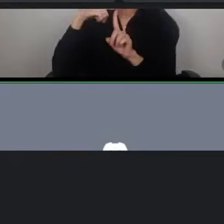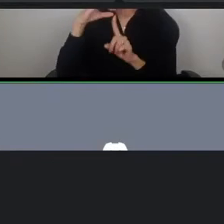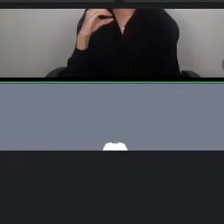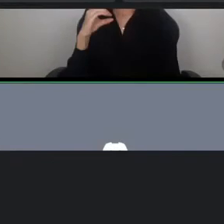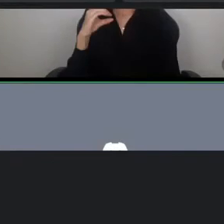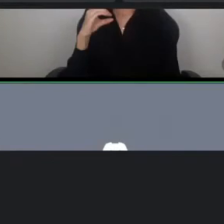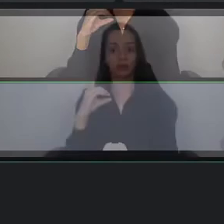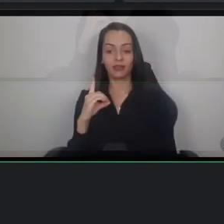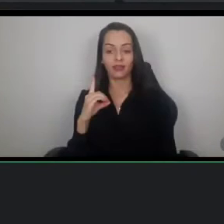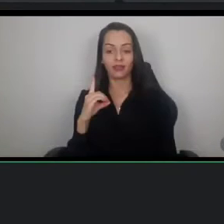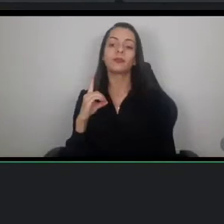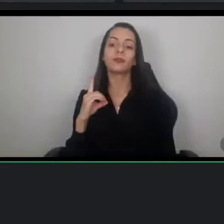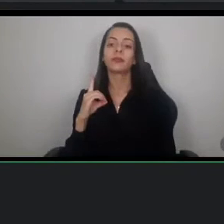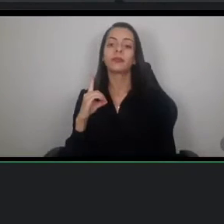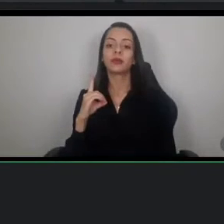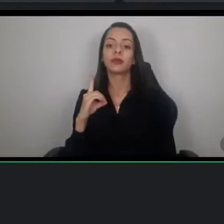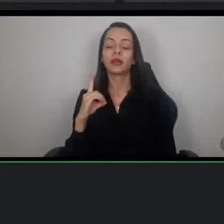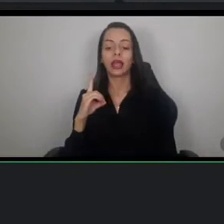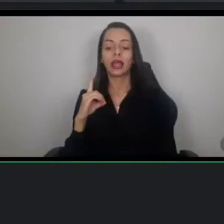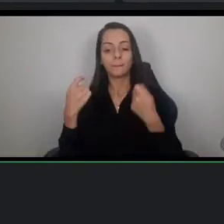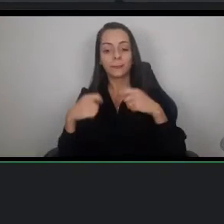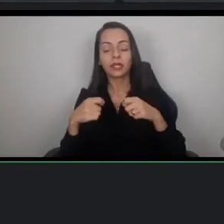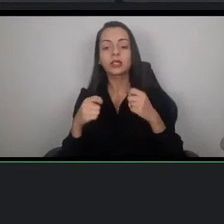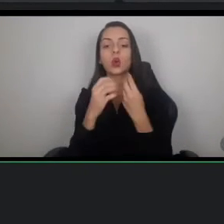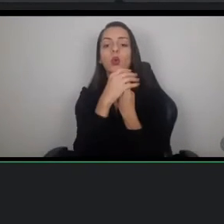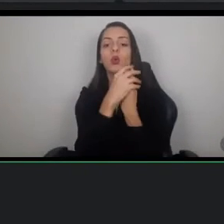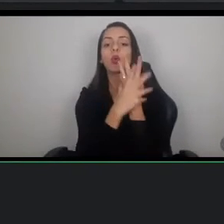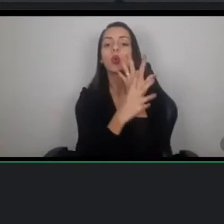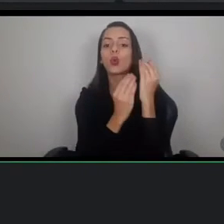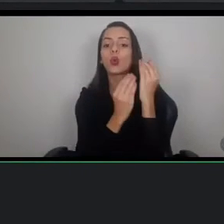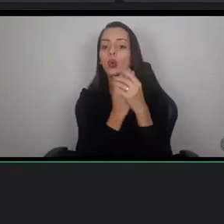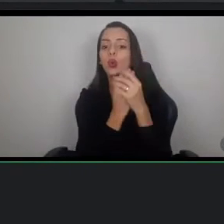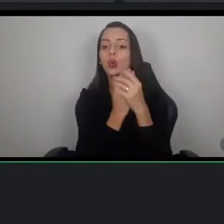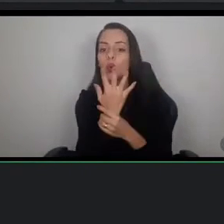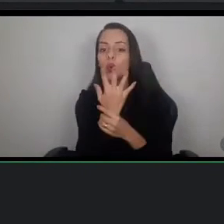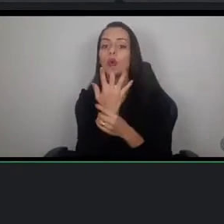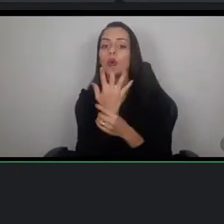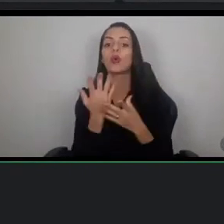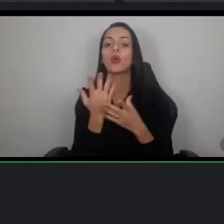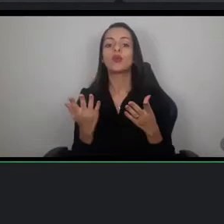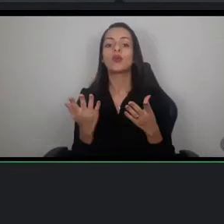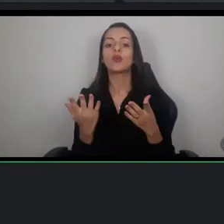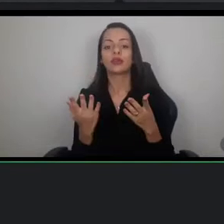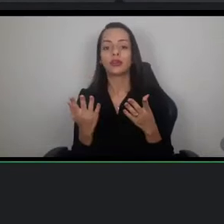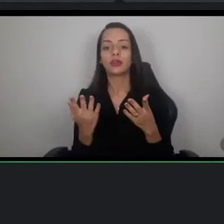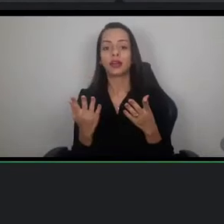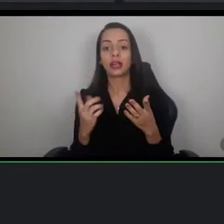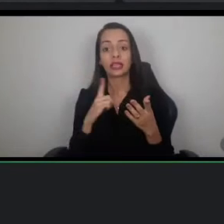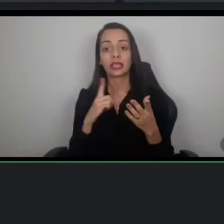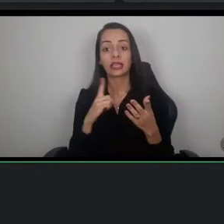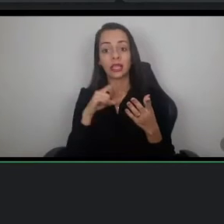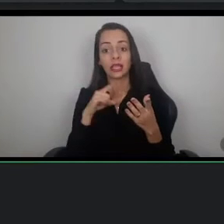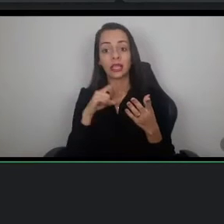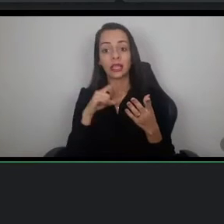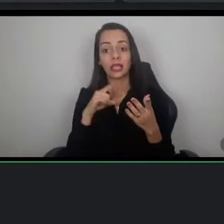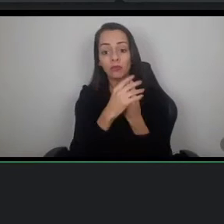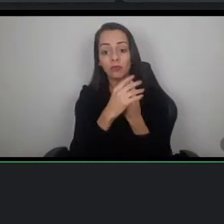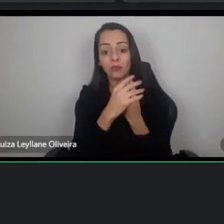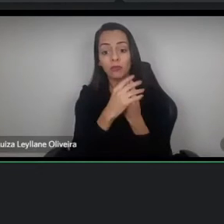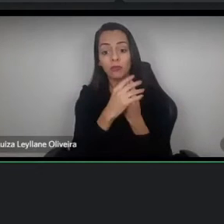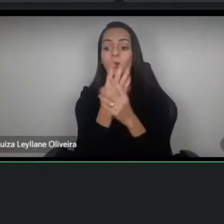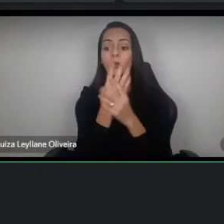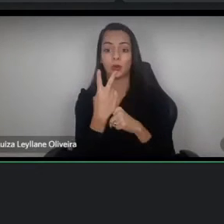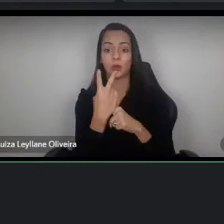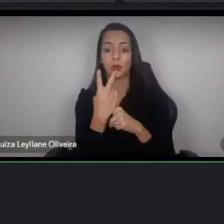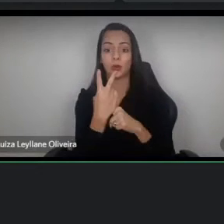o capacete classe B, a luva de proteção adequada, juntamente com a luva de raspa, a luva de proteção para que a luva